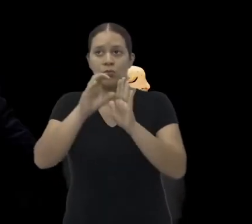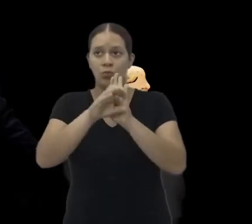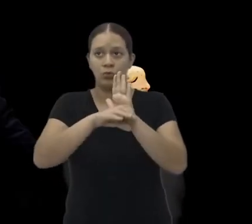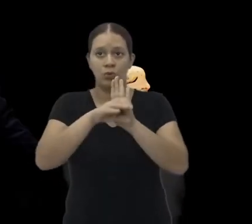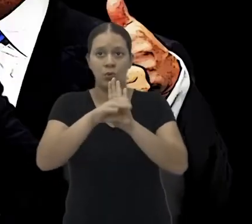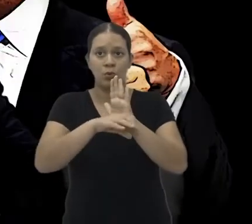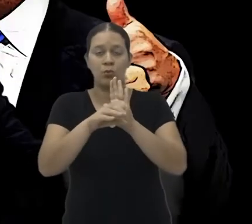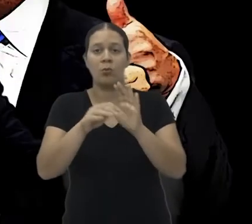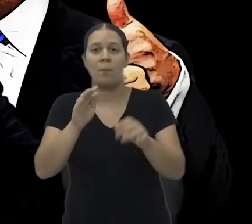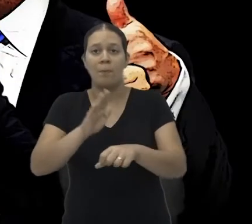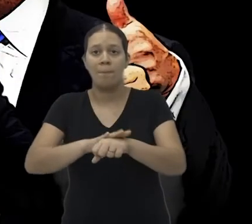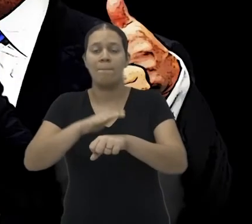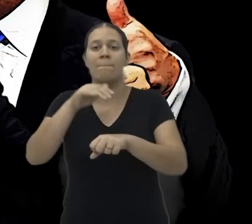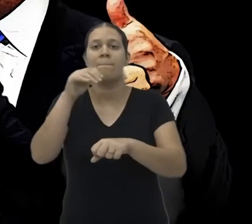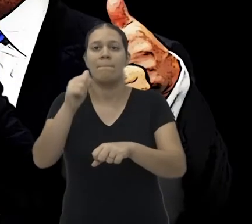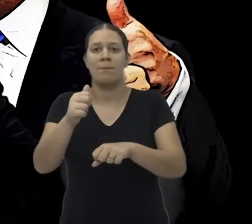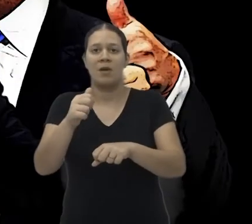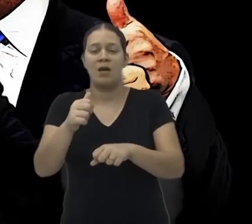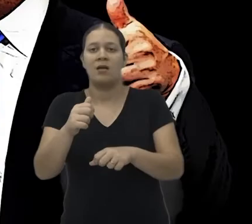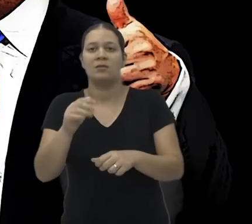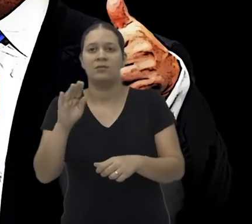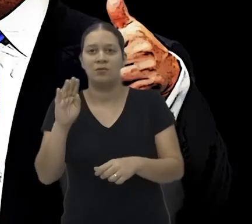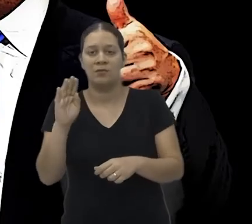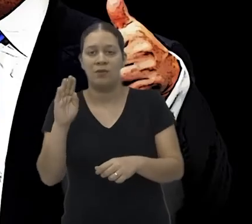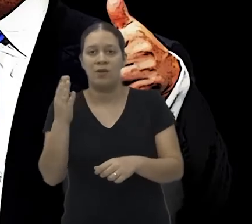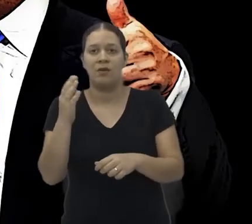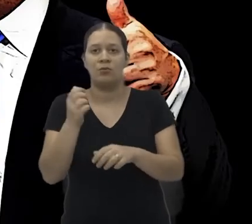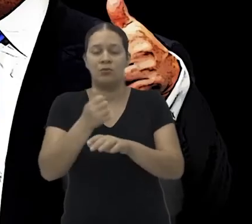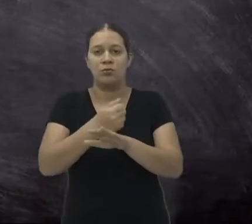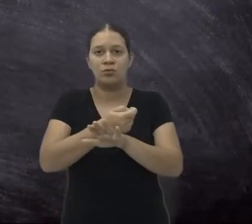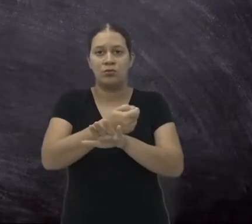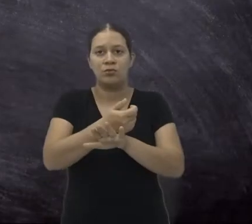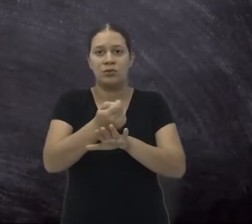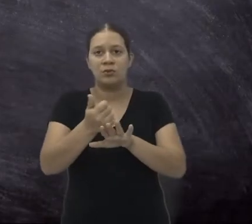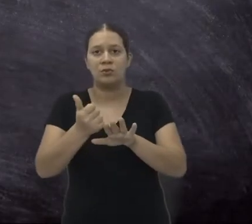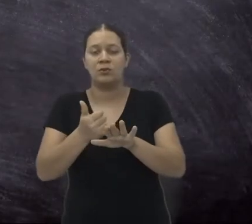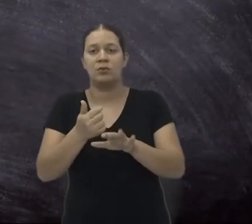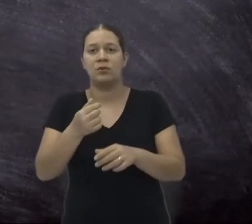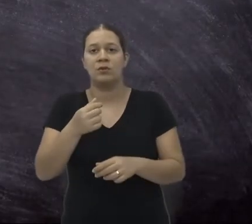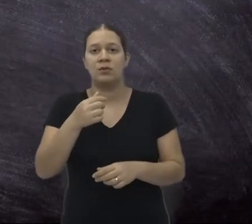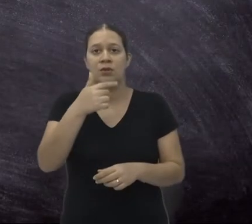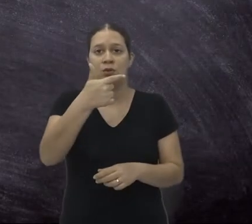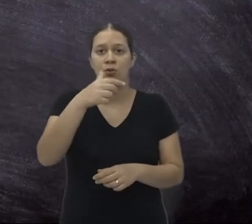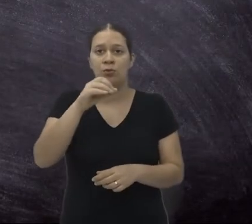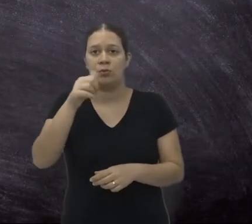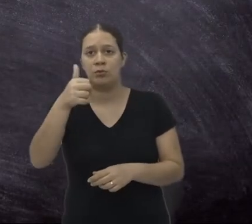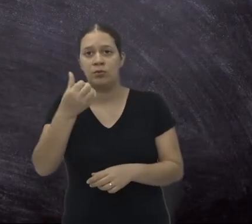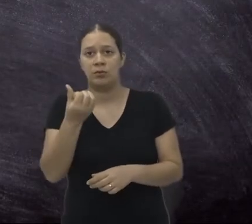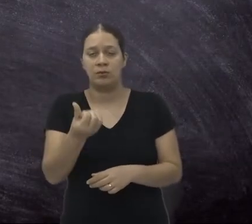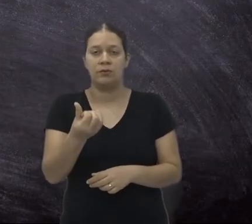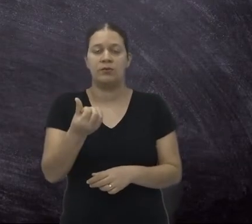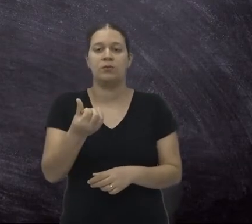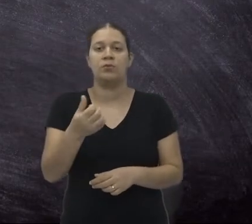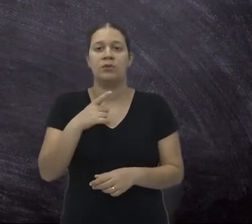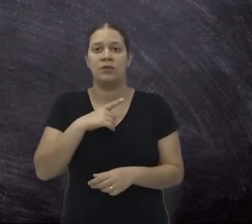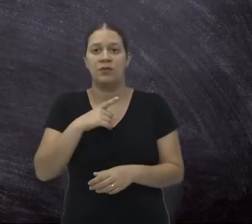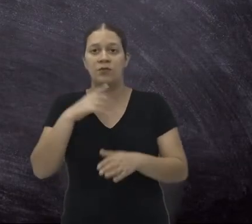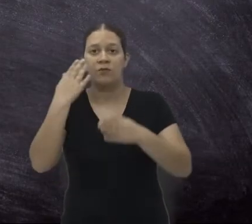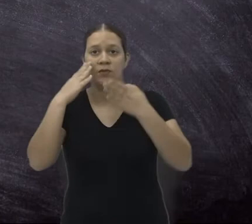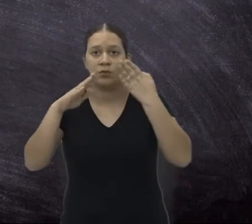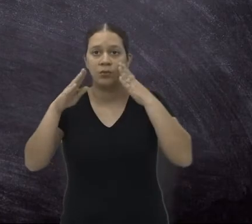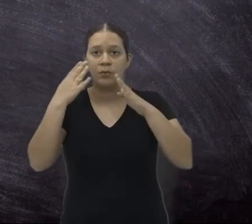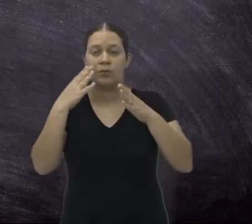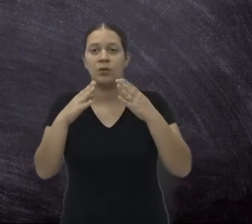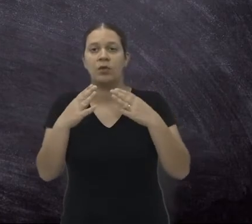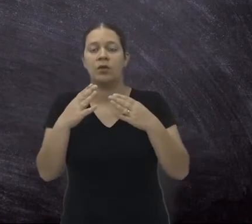seja, os conteúdos mais acessados que abastecem as notícias falsas. No levantamento realizado em 2016 com dados